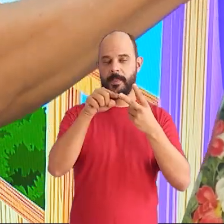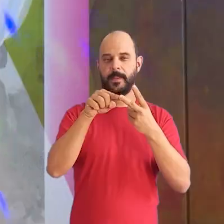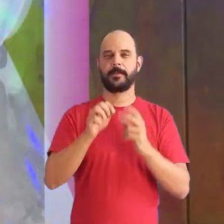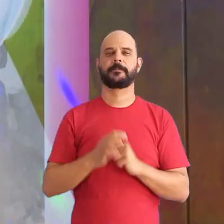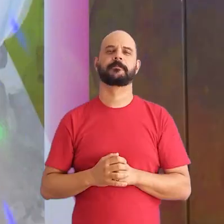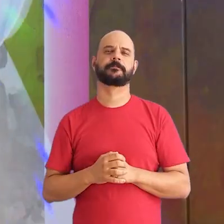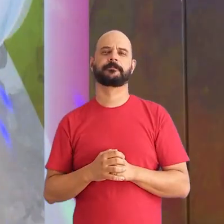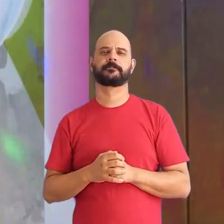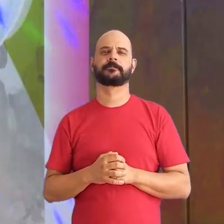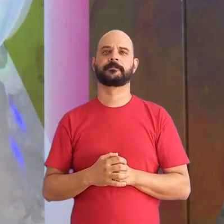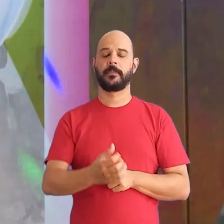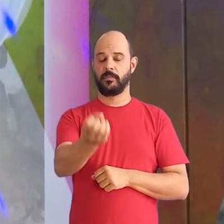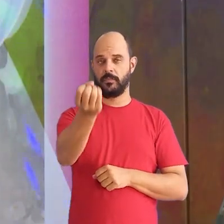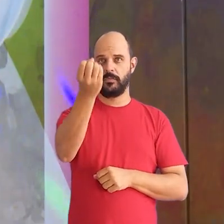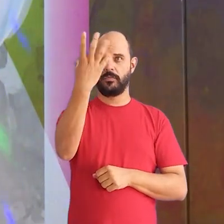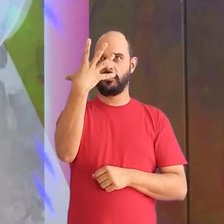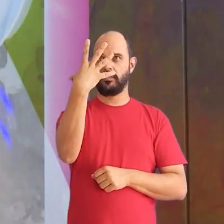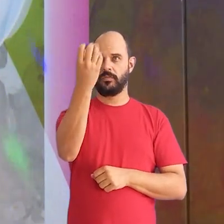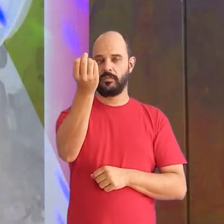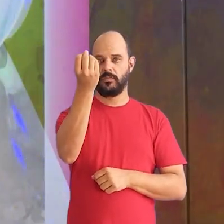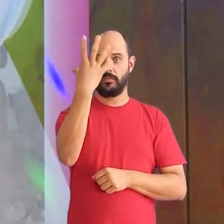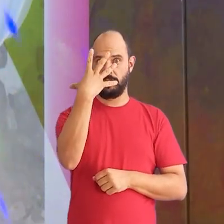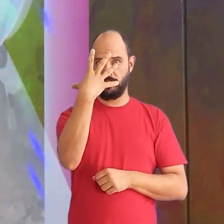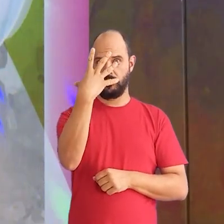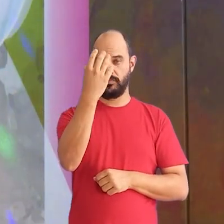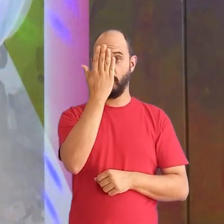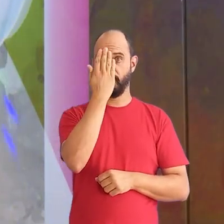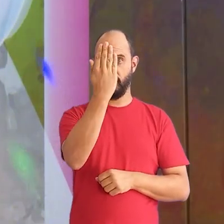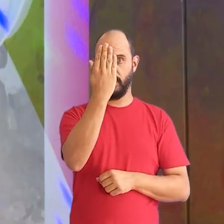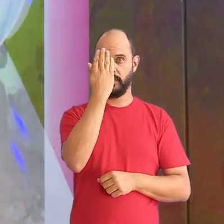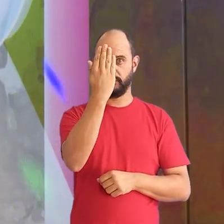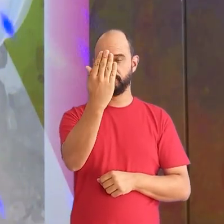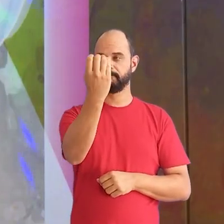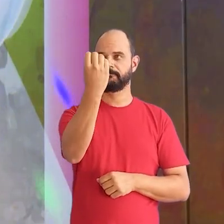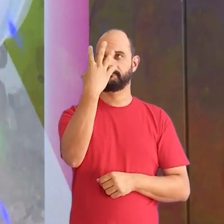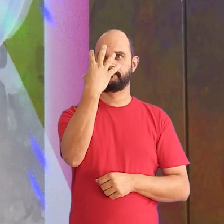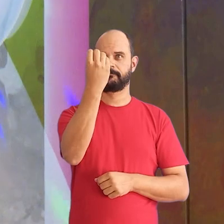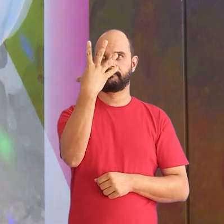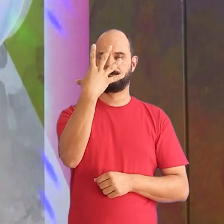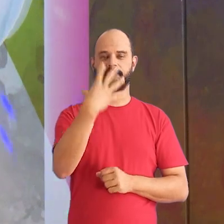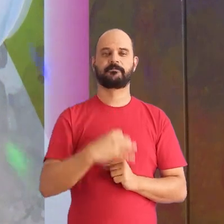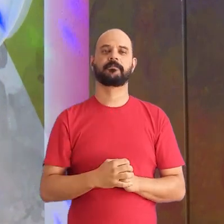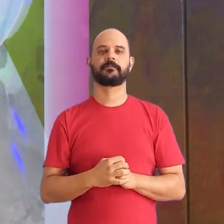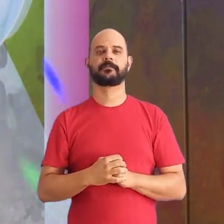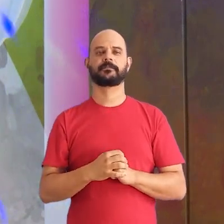foto. Número 2. Quando a luz vem da frente do nosso modelo.